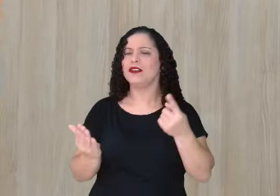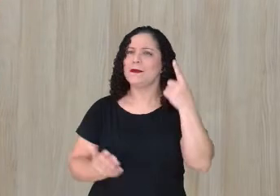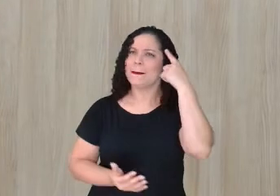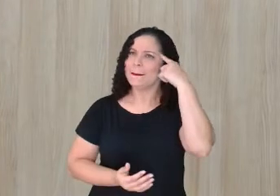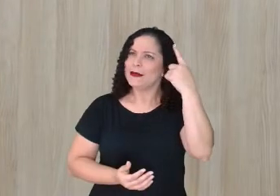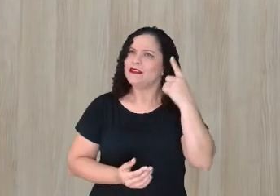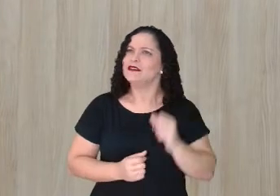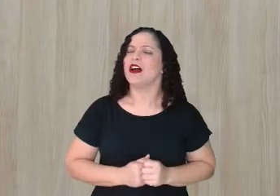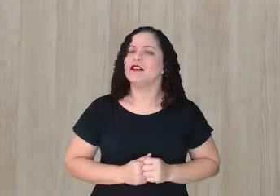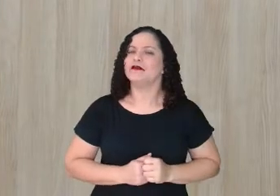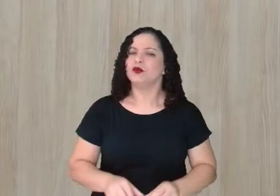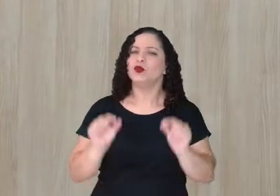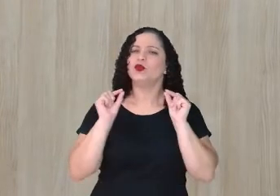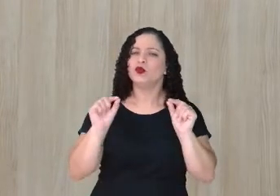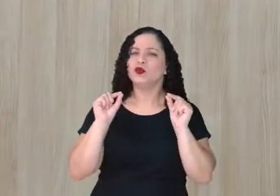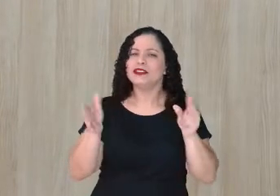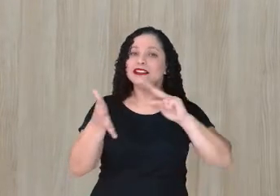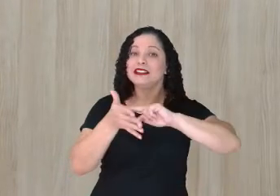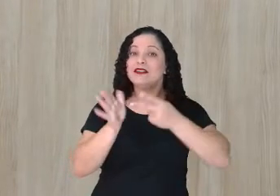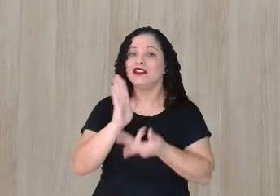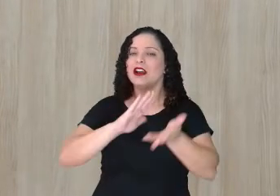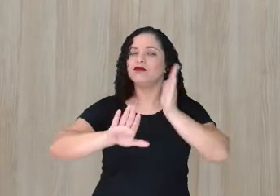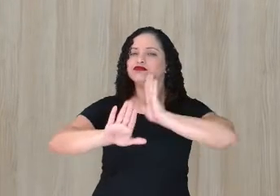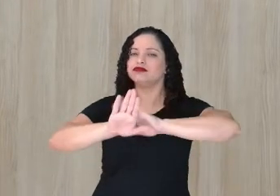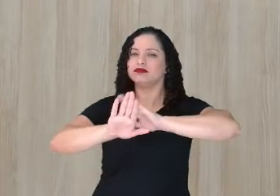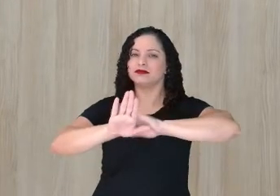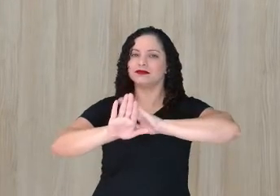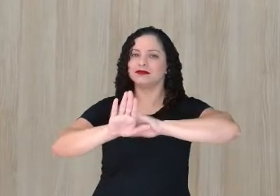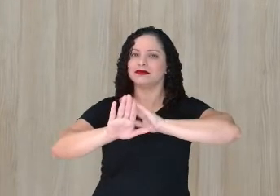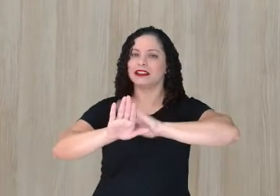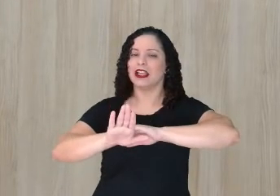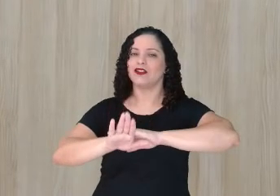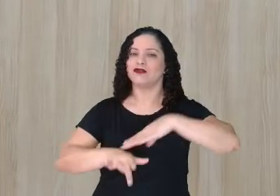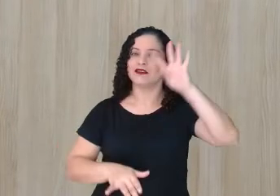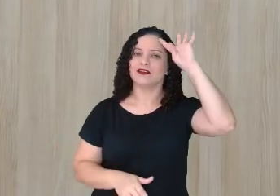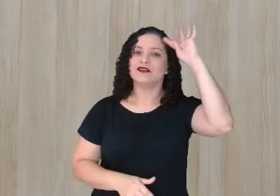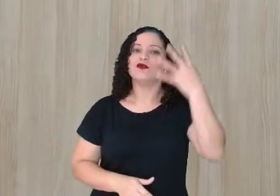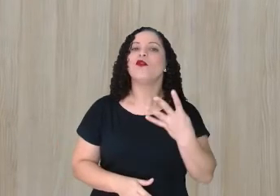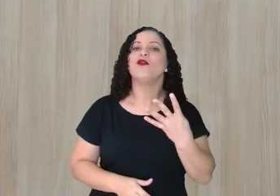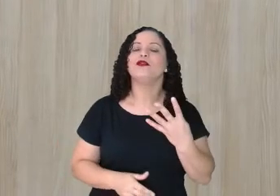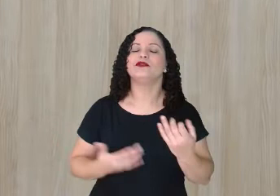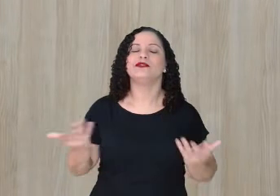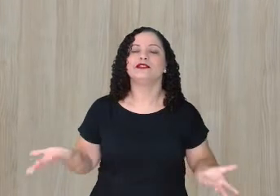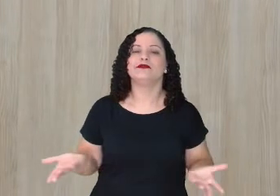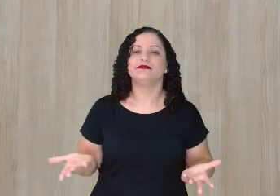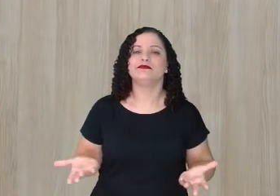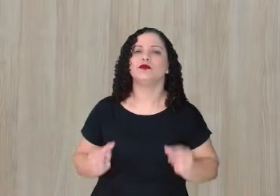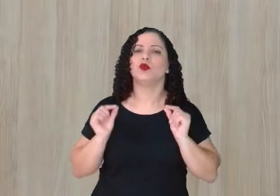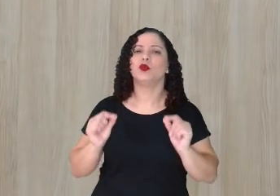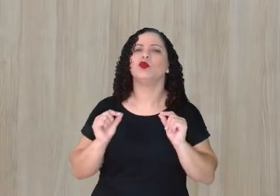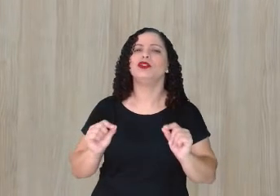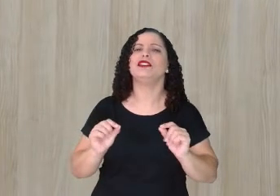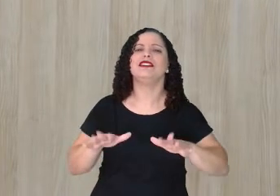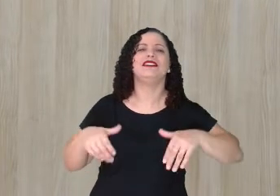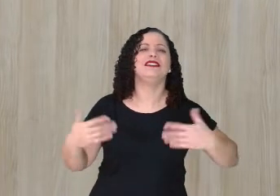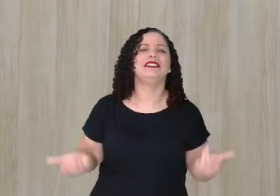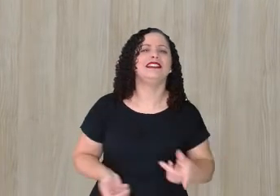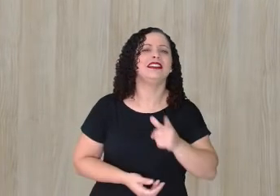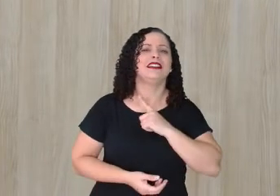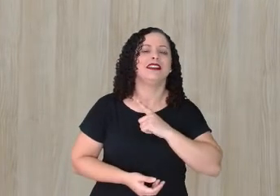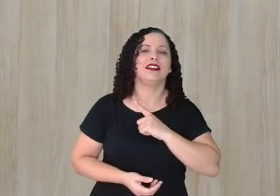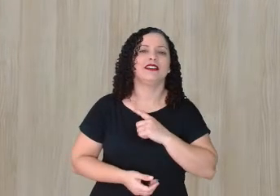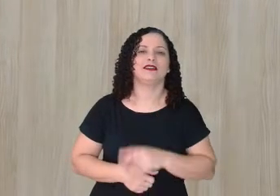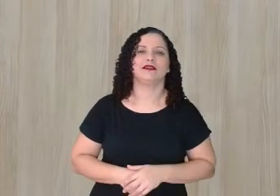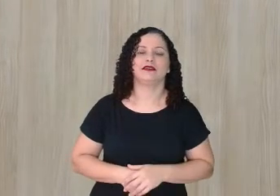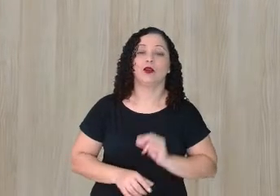que interpretar? O que é que está por trás dessa decisão? Por que estão decidindo isso? Não é? Por que